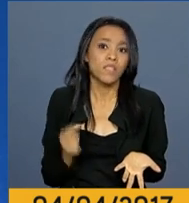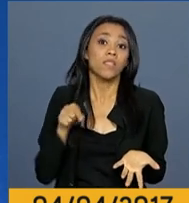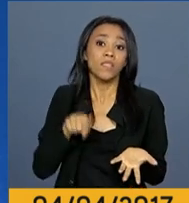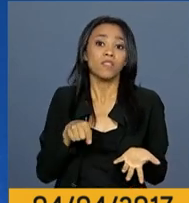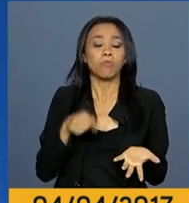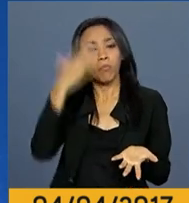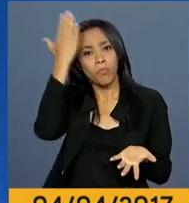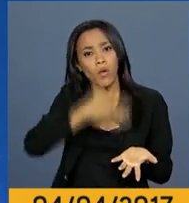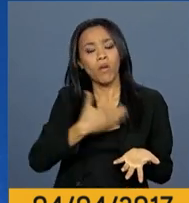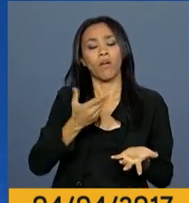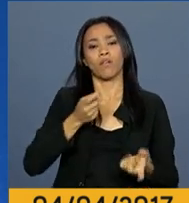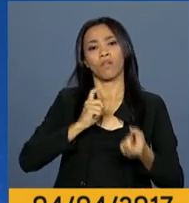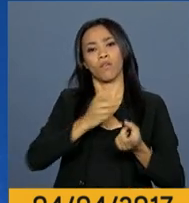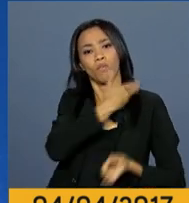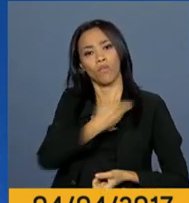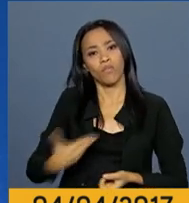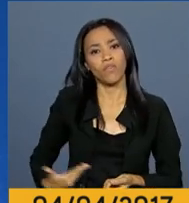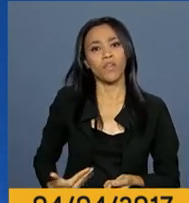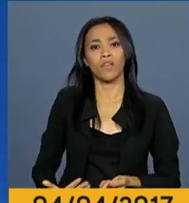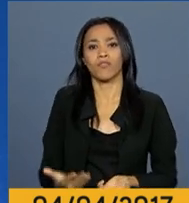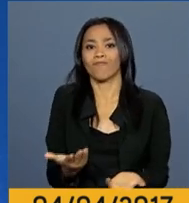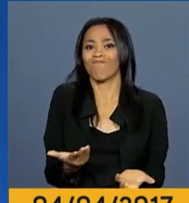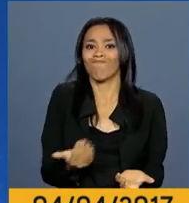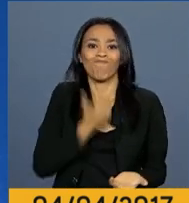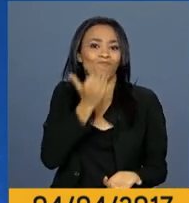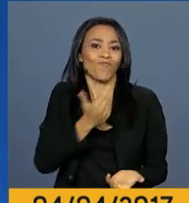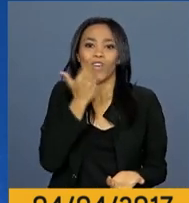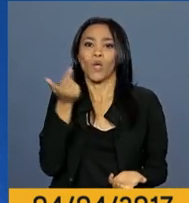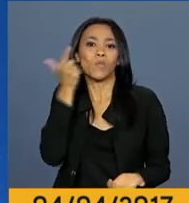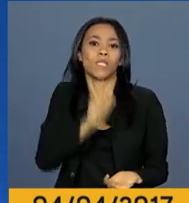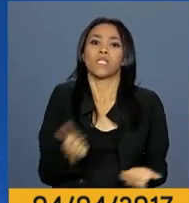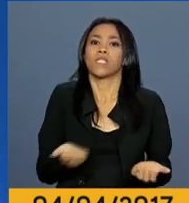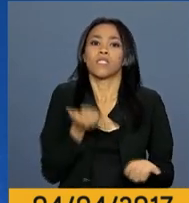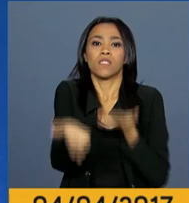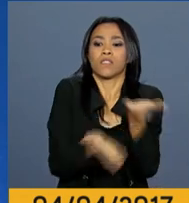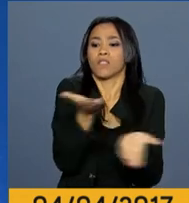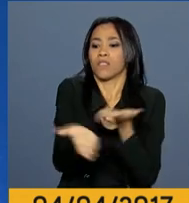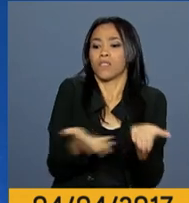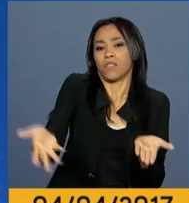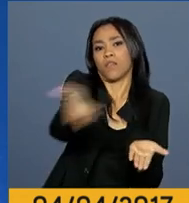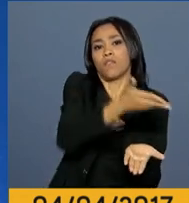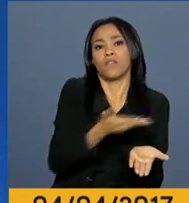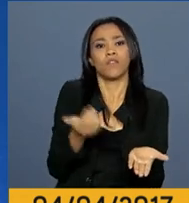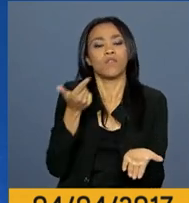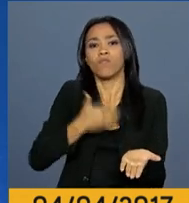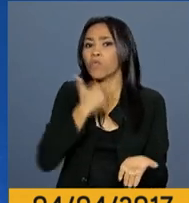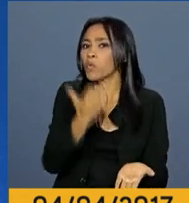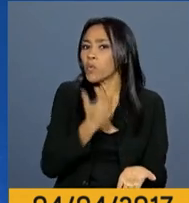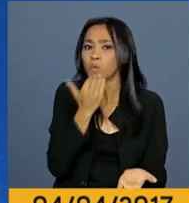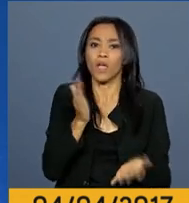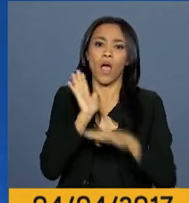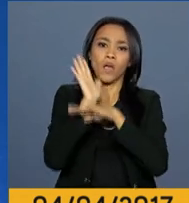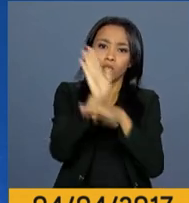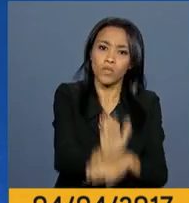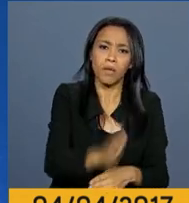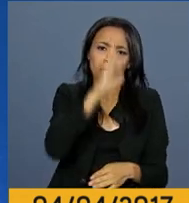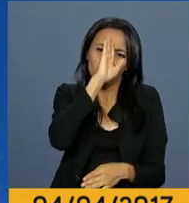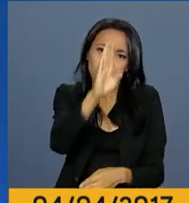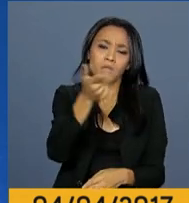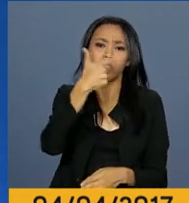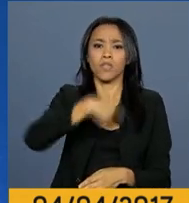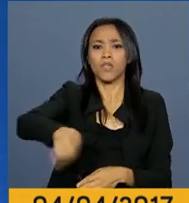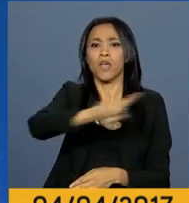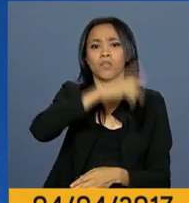do Estado de prover serviços à população, especialmente de amparar os mais vulneráveis,